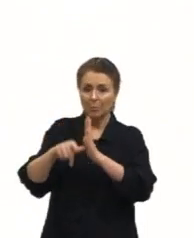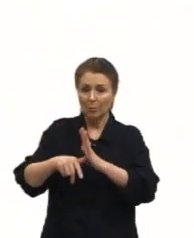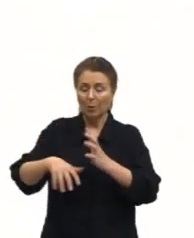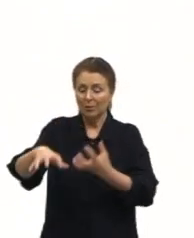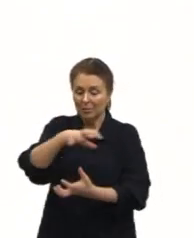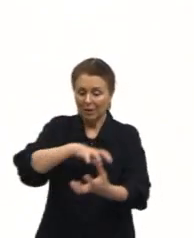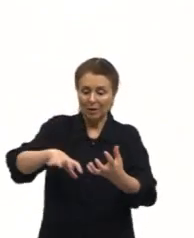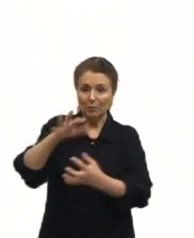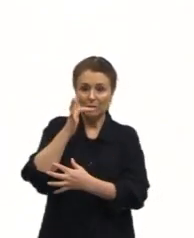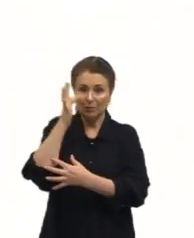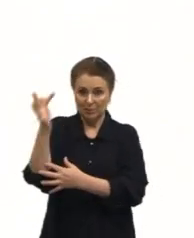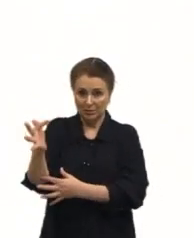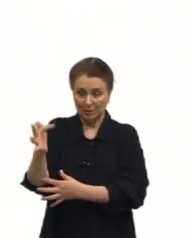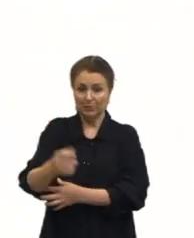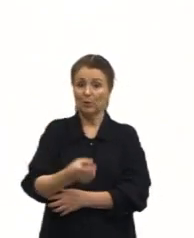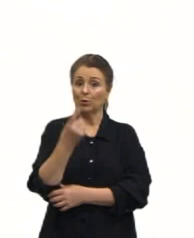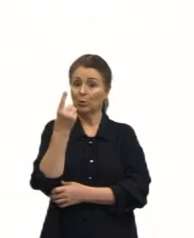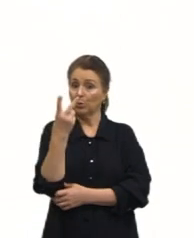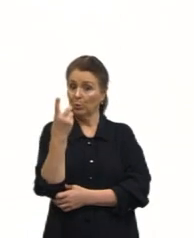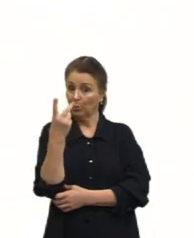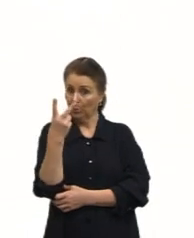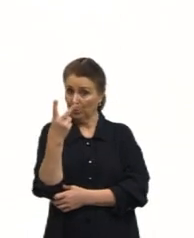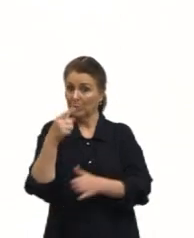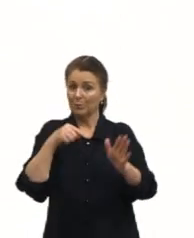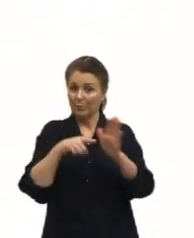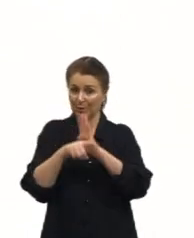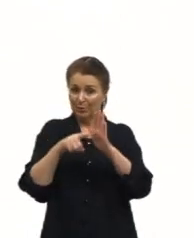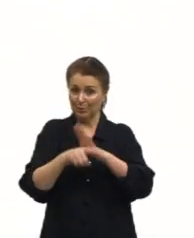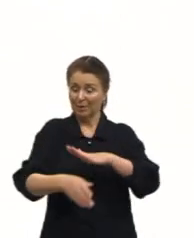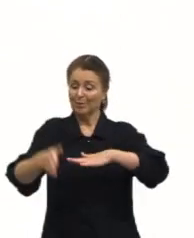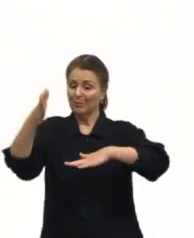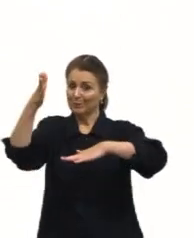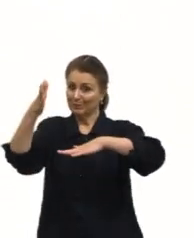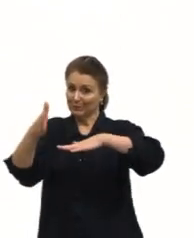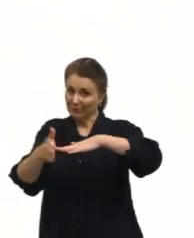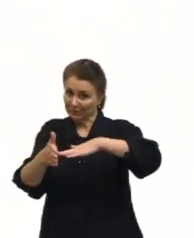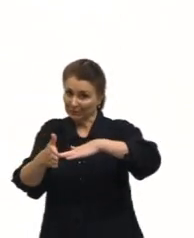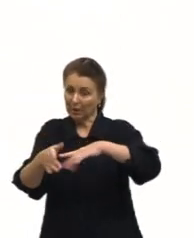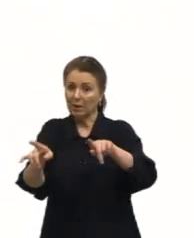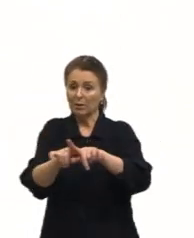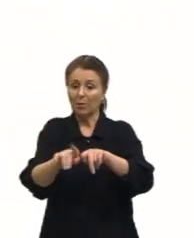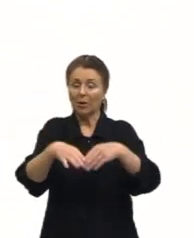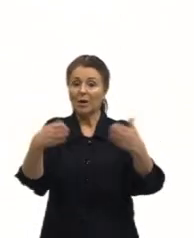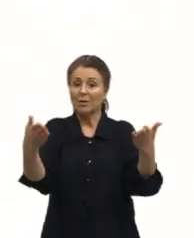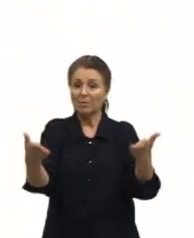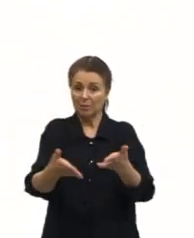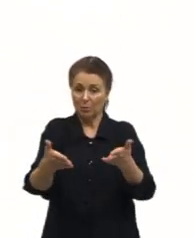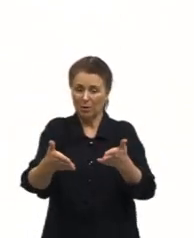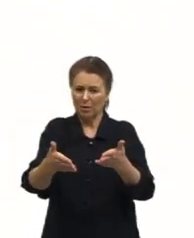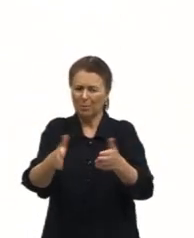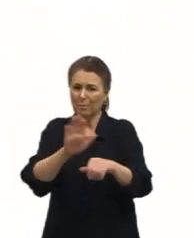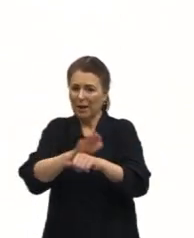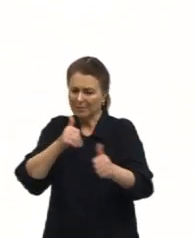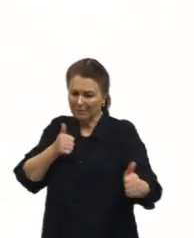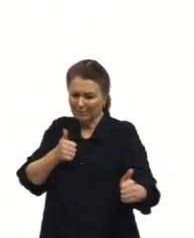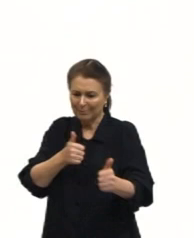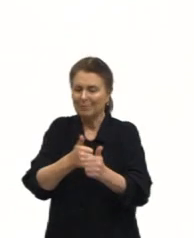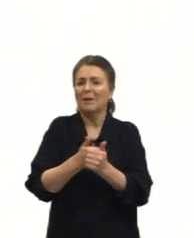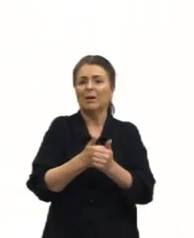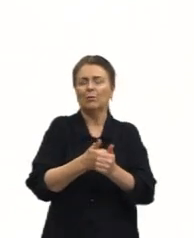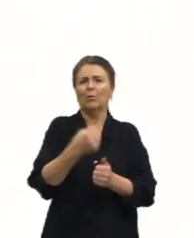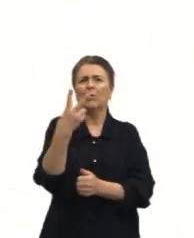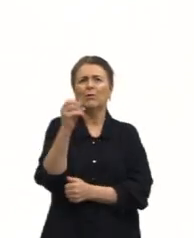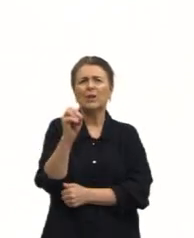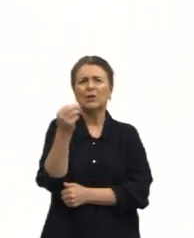tiveram 12 questões sobre a idade contemporânea muitas também sobre o tempo presente que é o mais próximo de nós né de 20